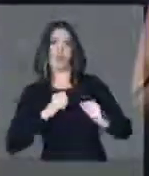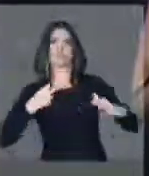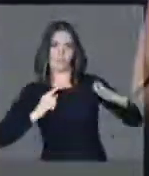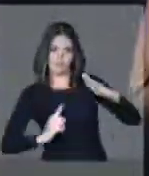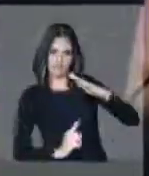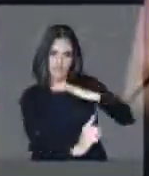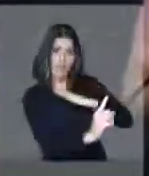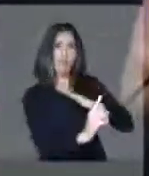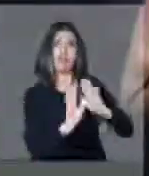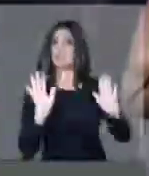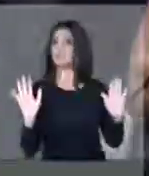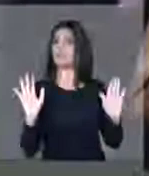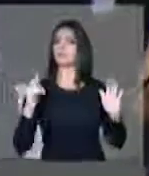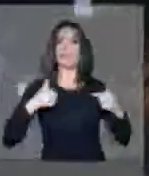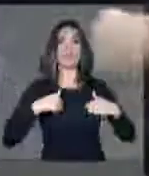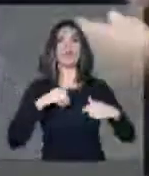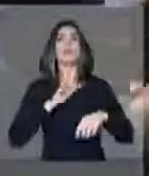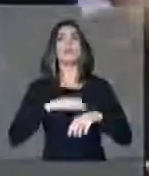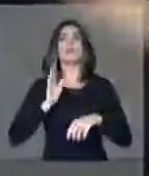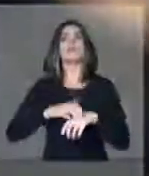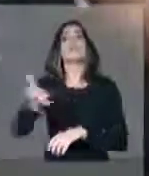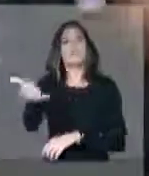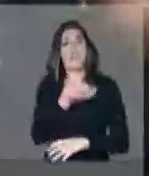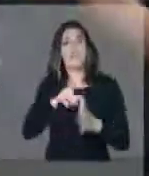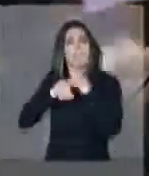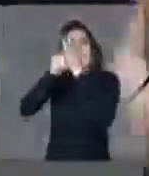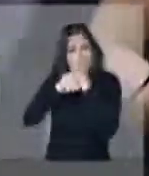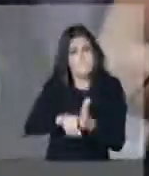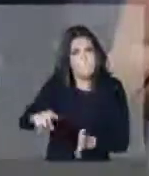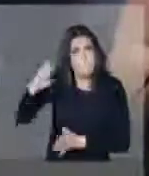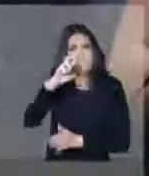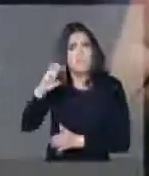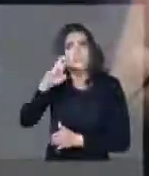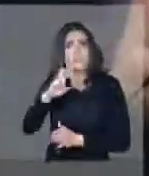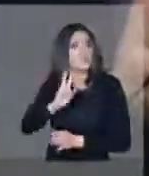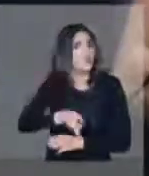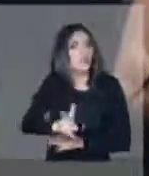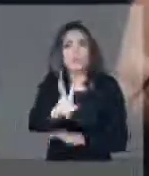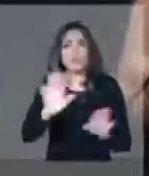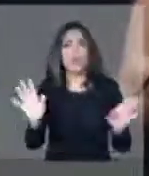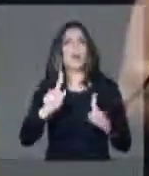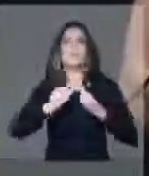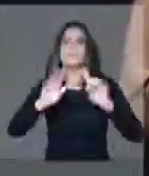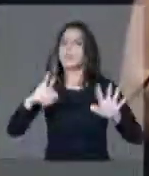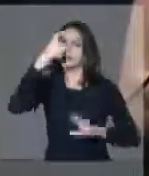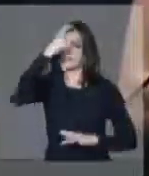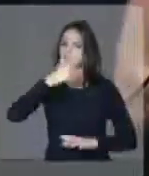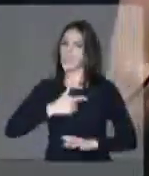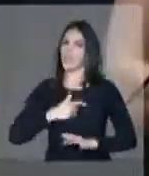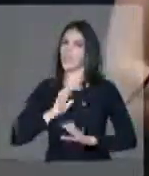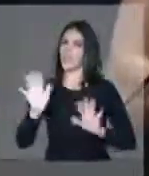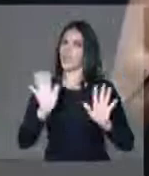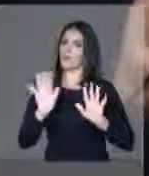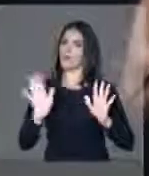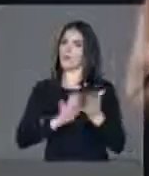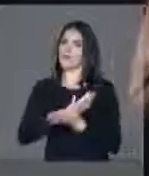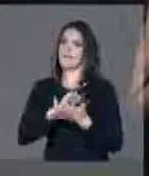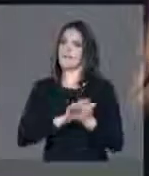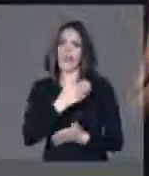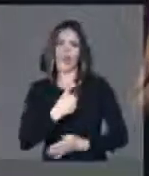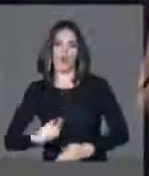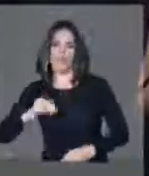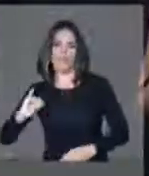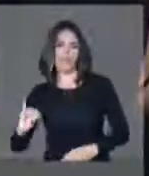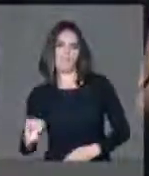entrar, eu sou a primeira pessoa que queira que faça a investigação ir adiante. Mas eu não vou utilizar o aparato